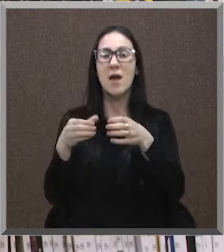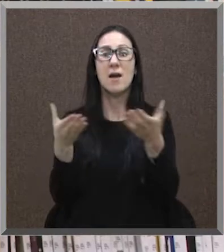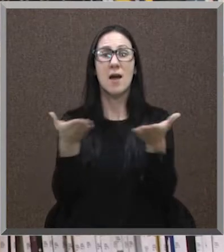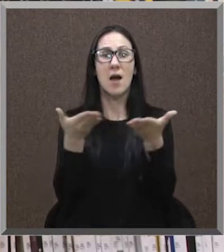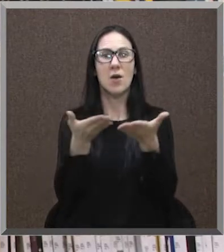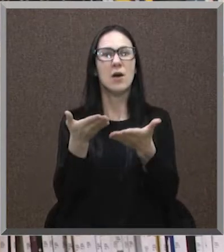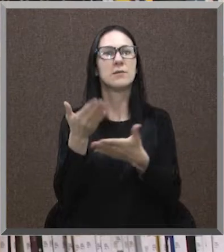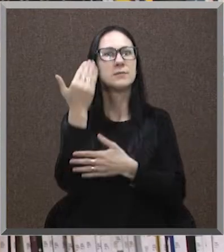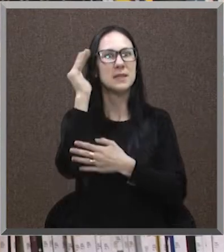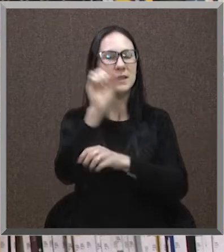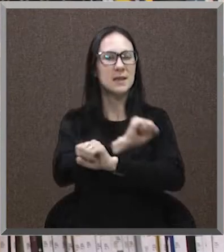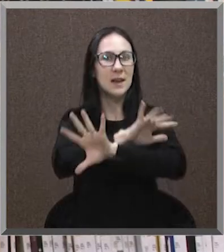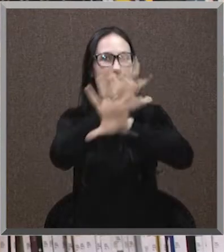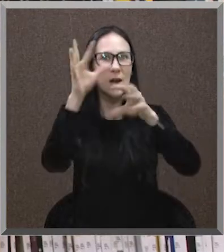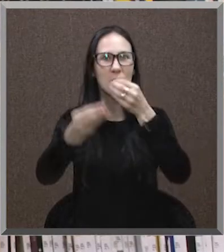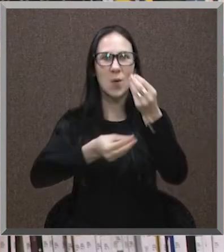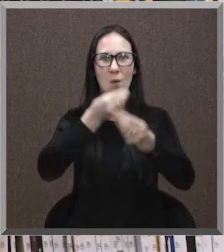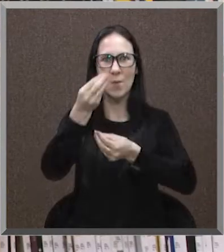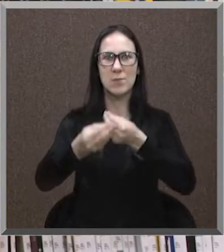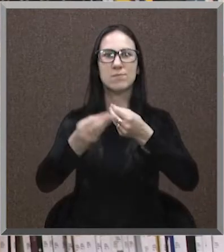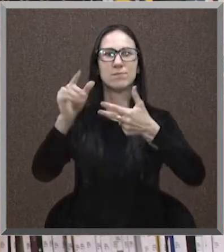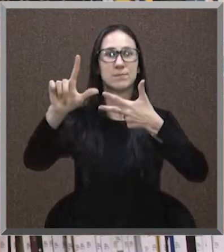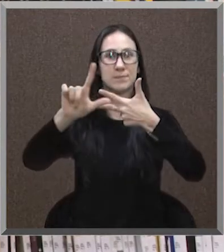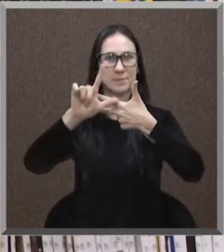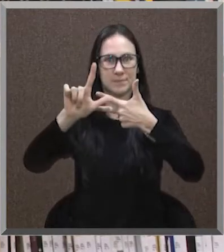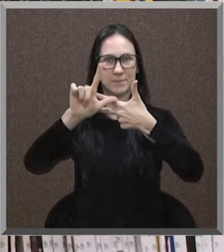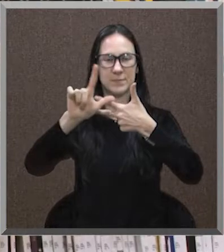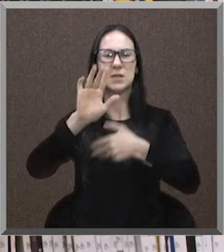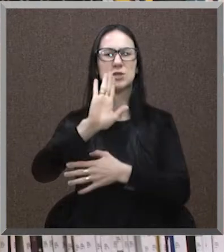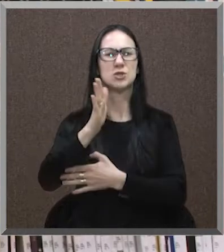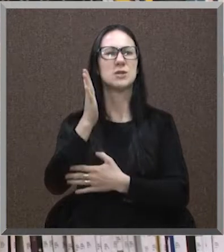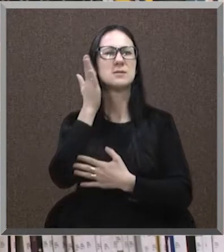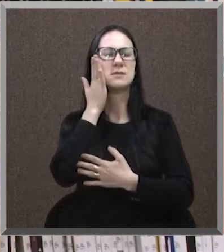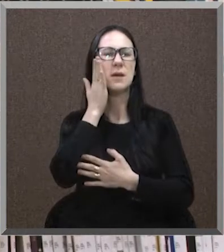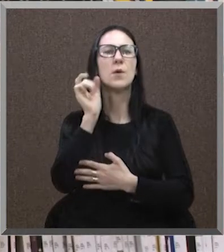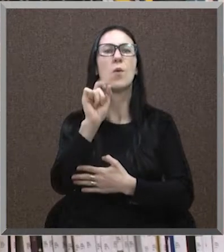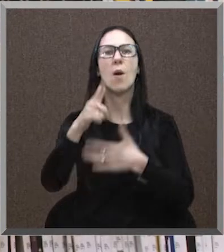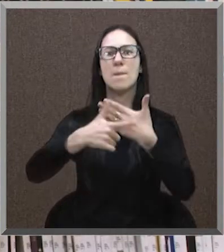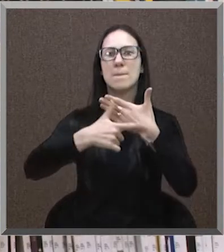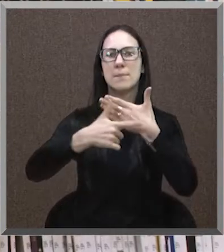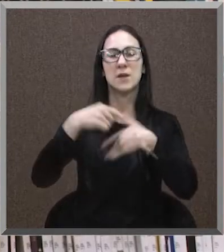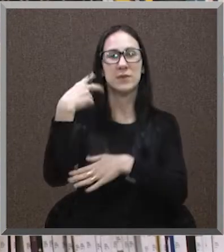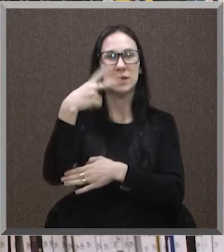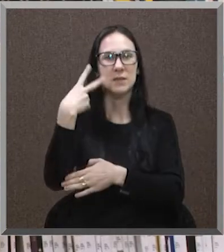poder legislativo? A gente já viu quais são as funções dos vereadores, os tipos